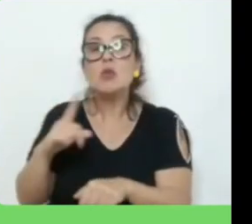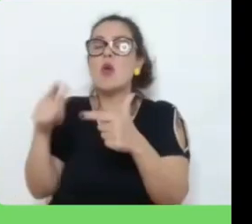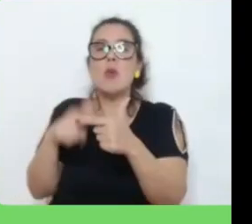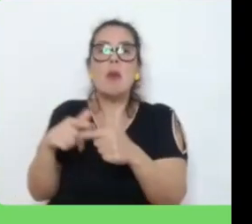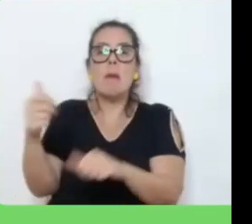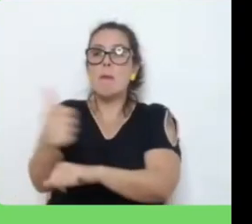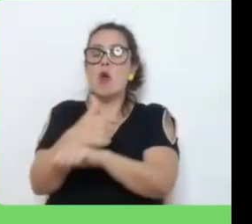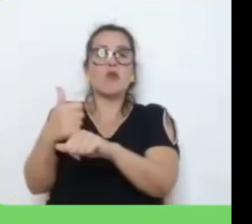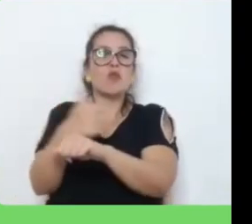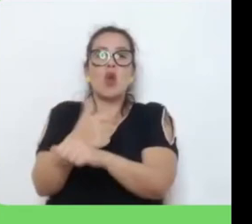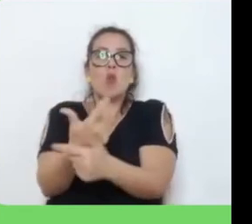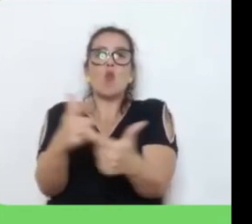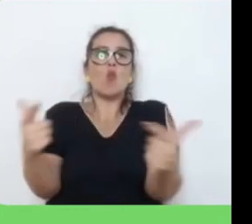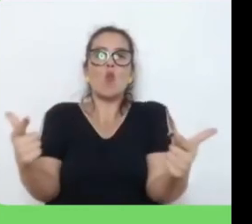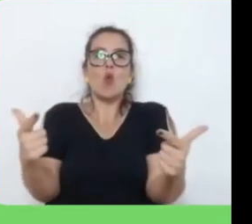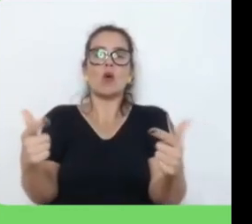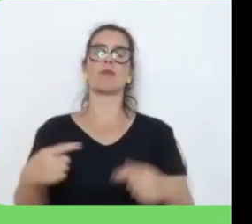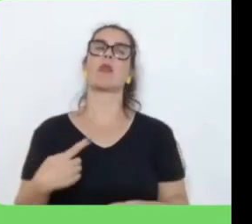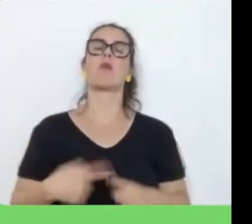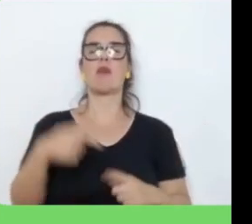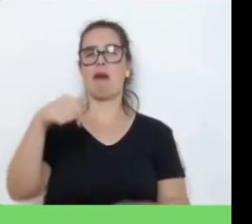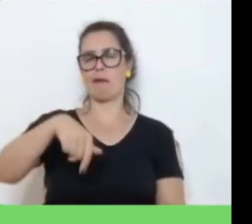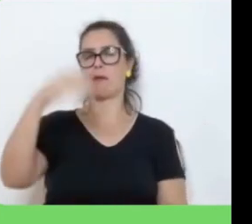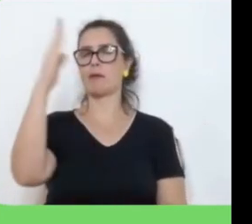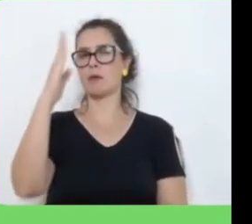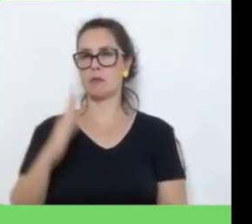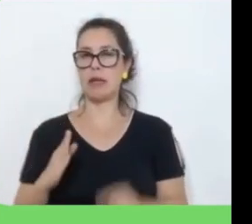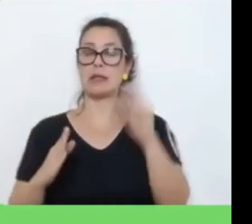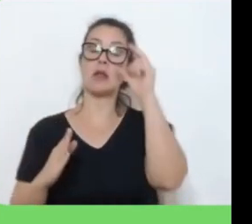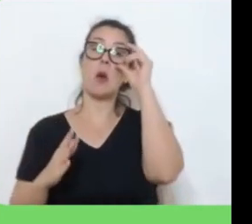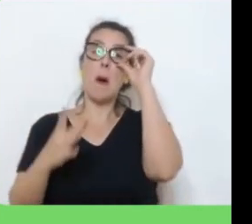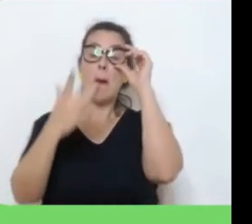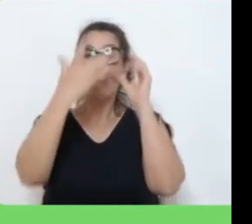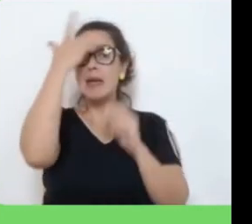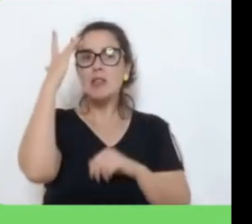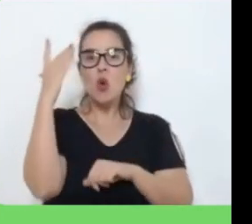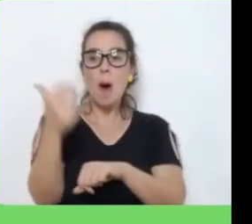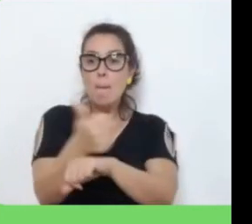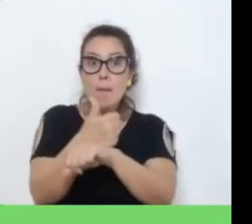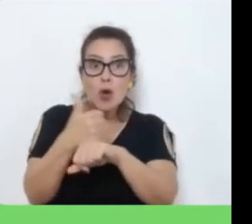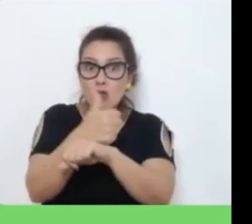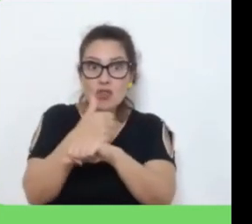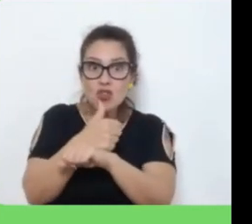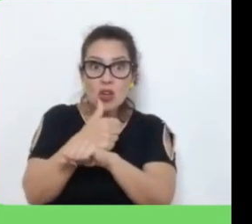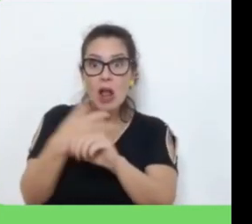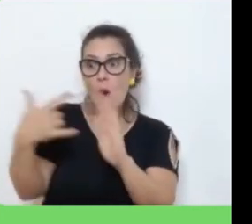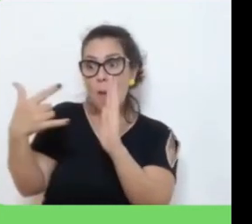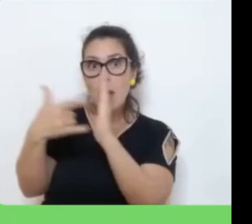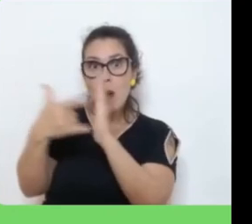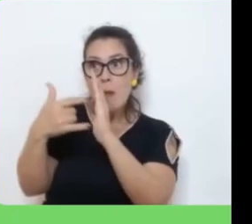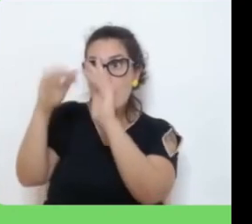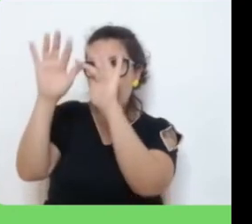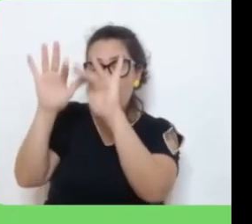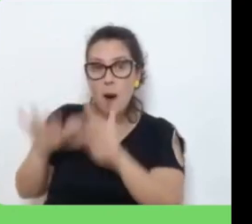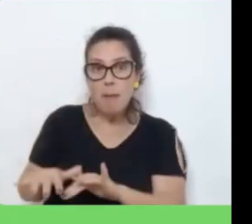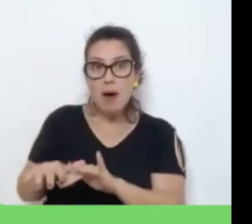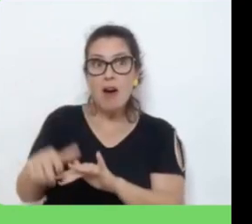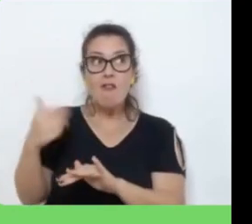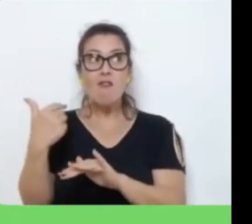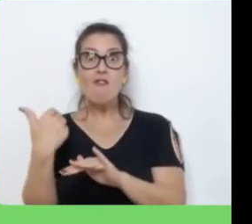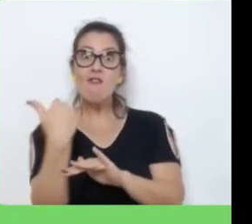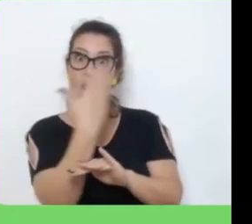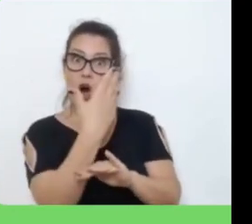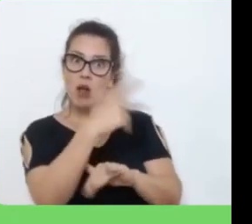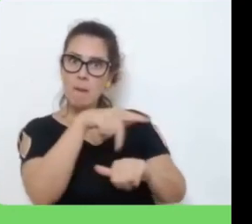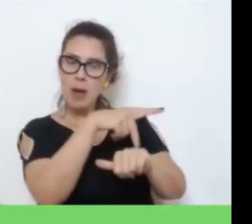pessoal aqui no Brasil começou a ser muito procurado para desenvolver jogos no exterior eh muito